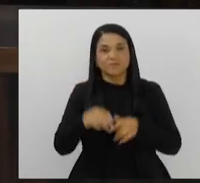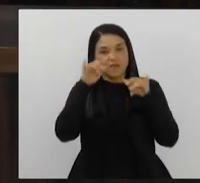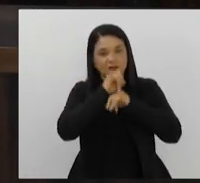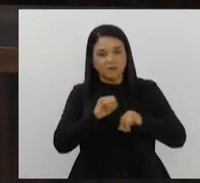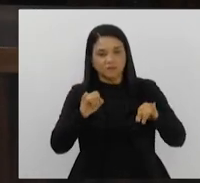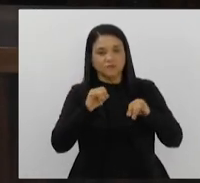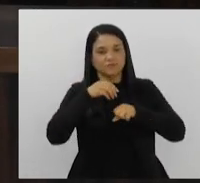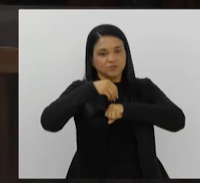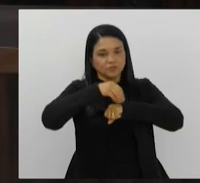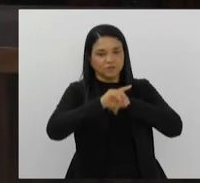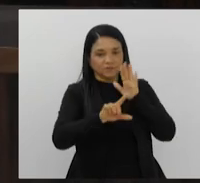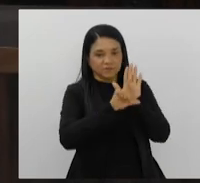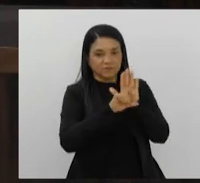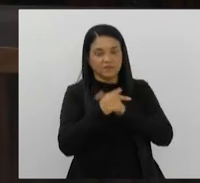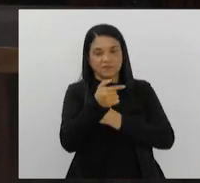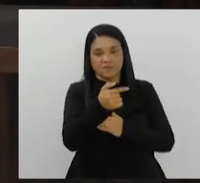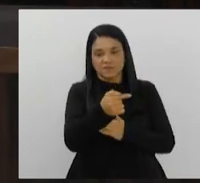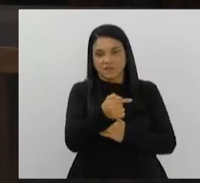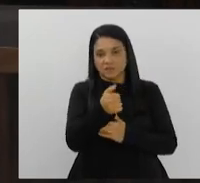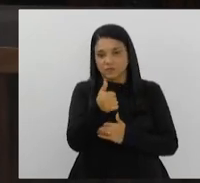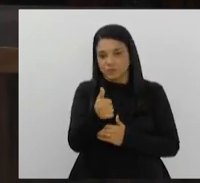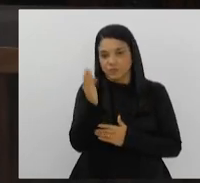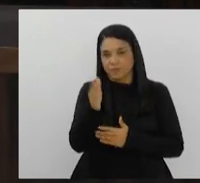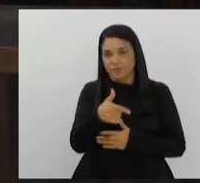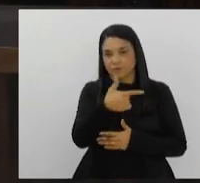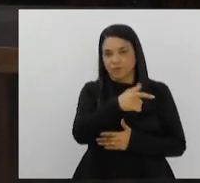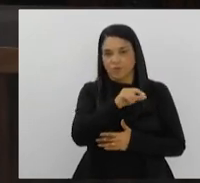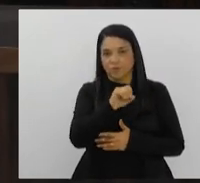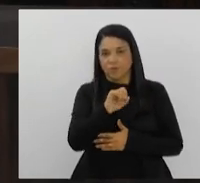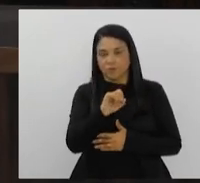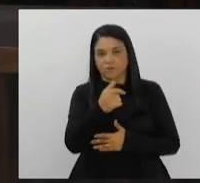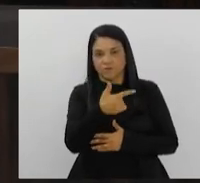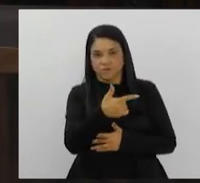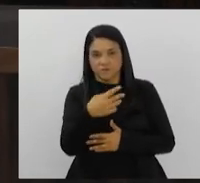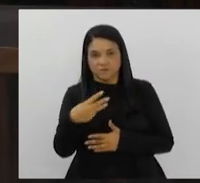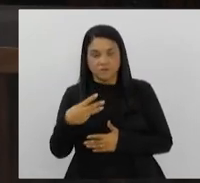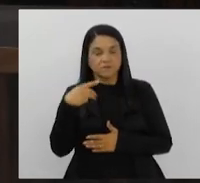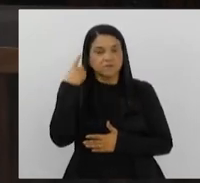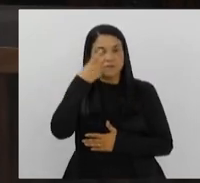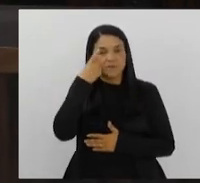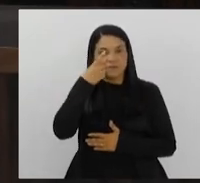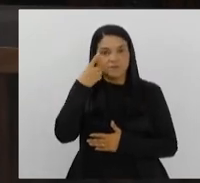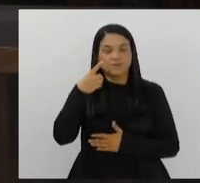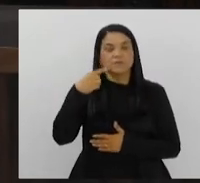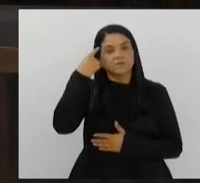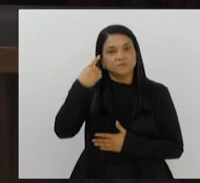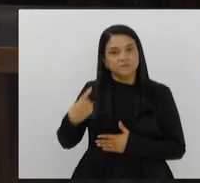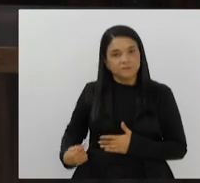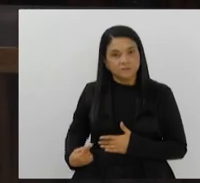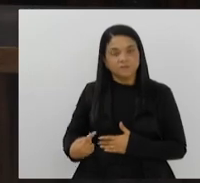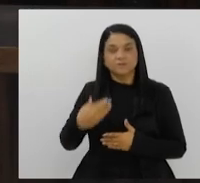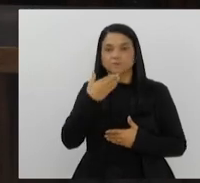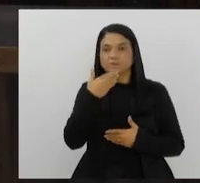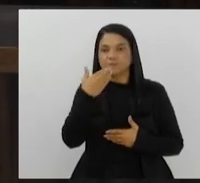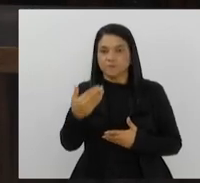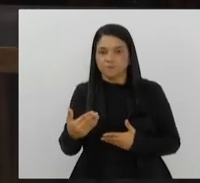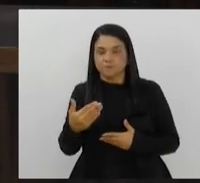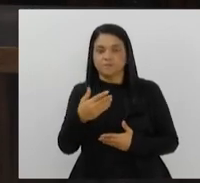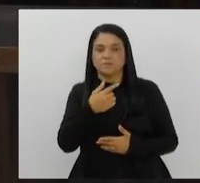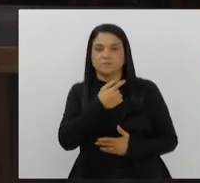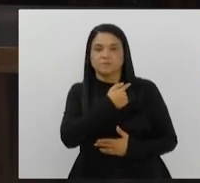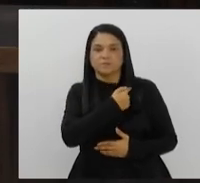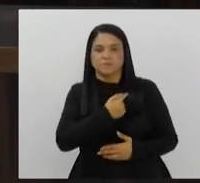Anuncio, indicação legislativa número 71/2023, de autoria deputada Dani Balbi, que solicita